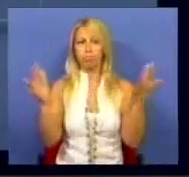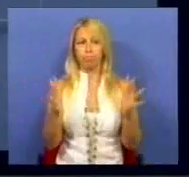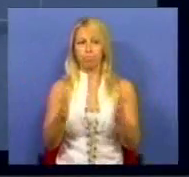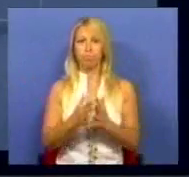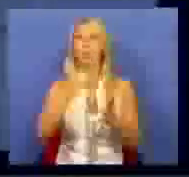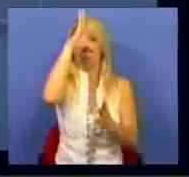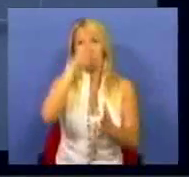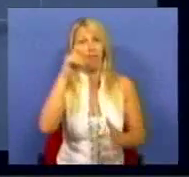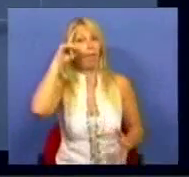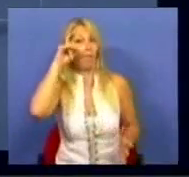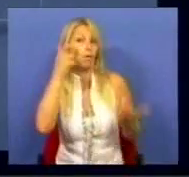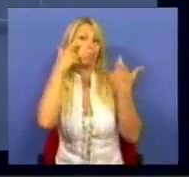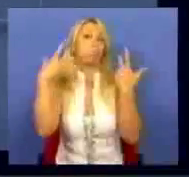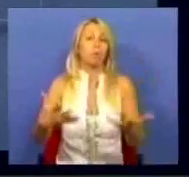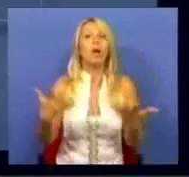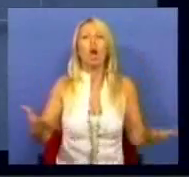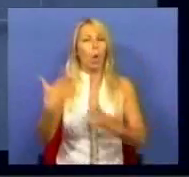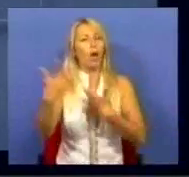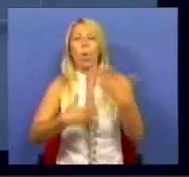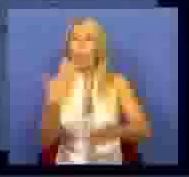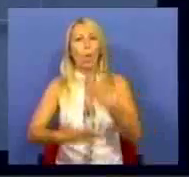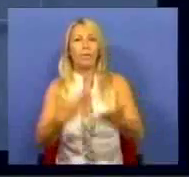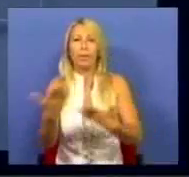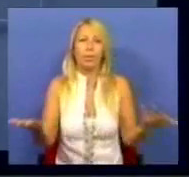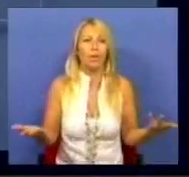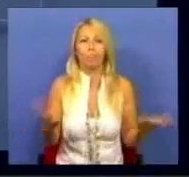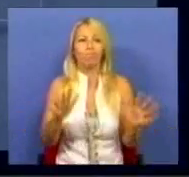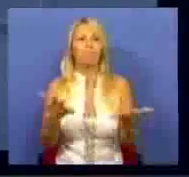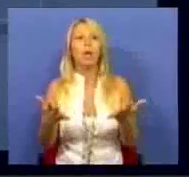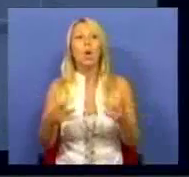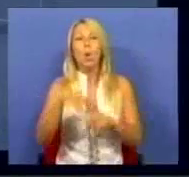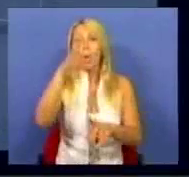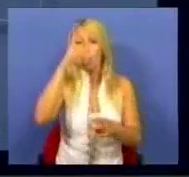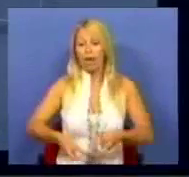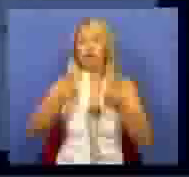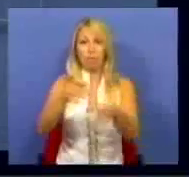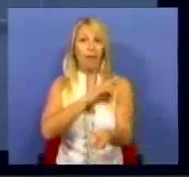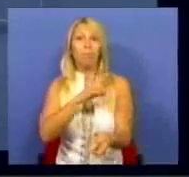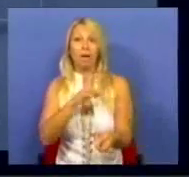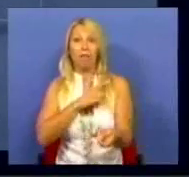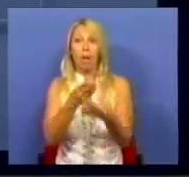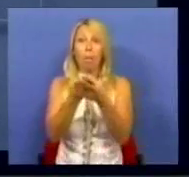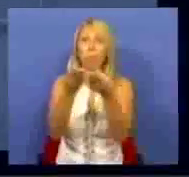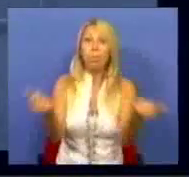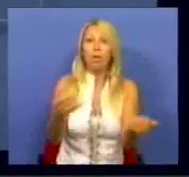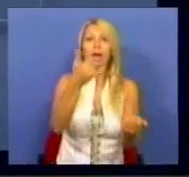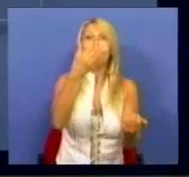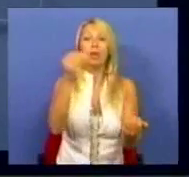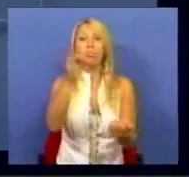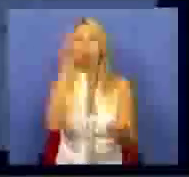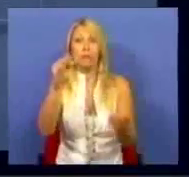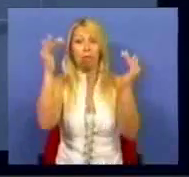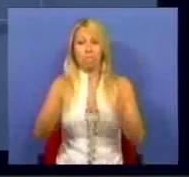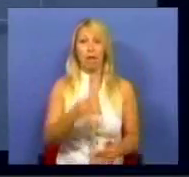Sócrates e ainda agora continua medíocre. O investimento privado desvanece, menos 20% em 2009